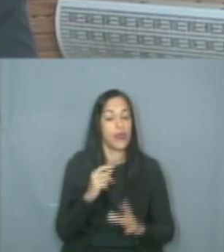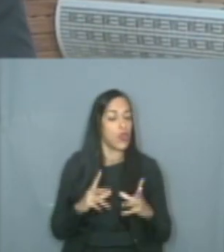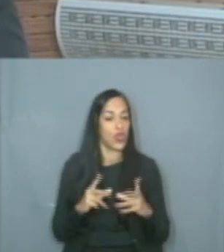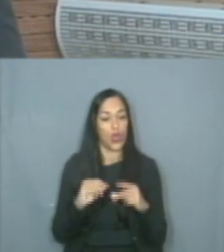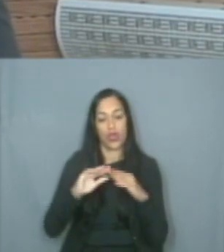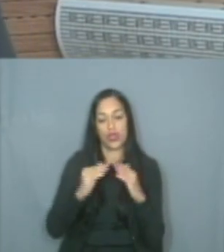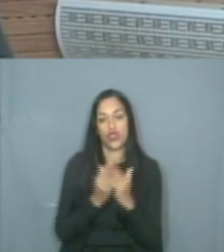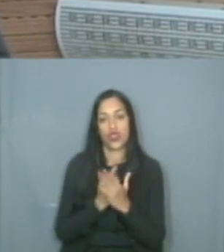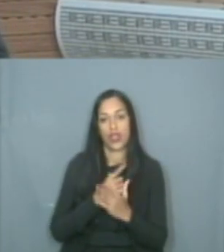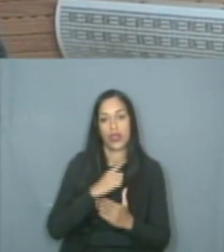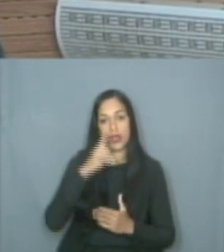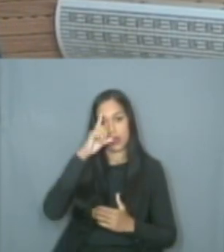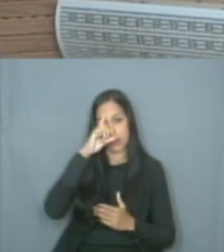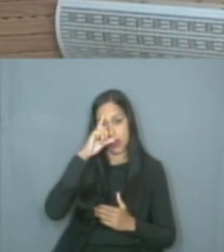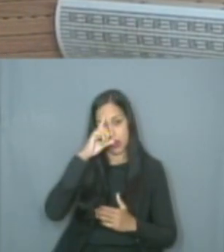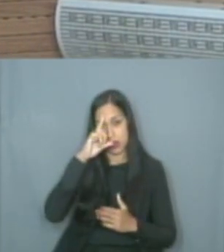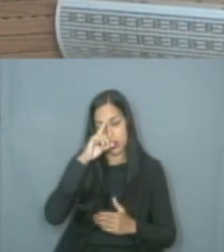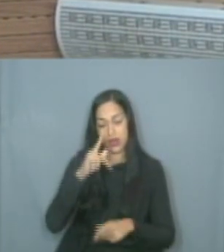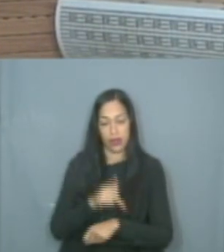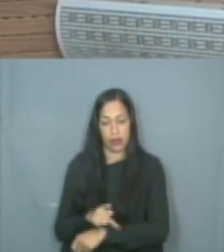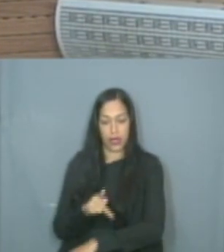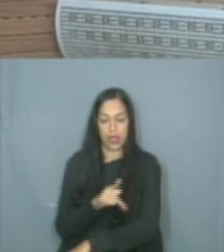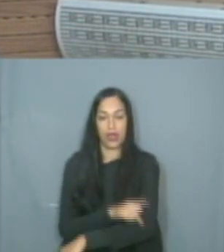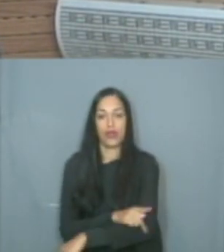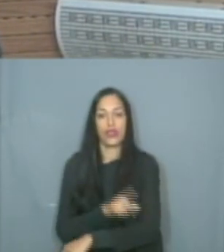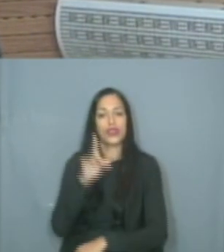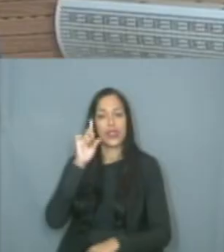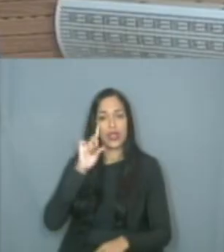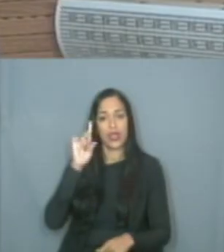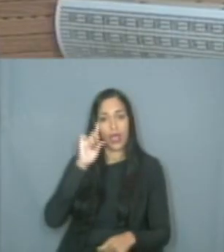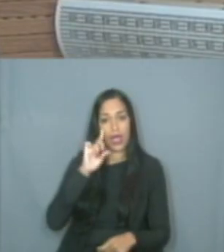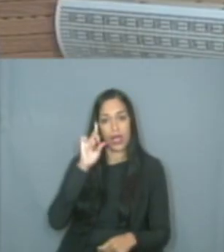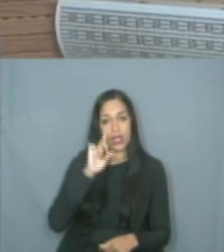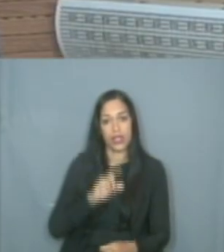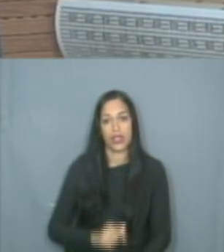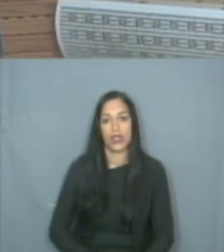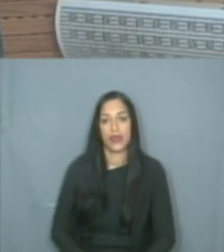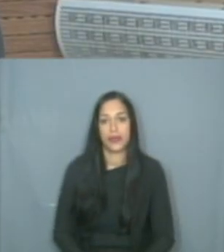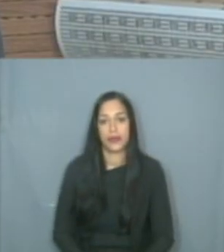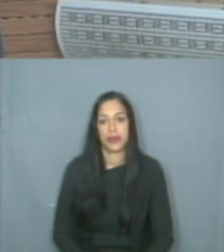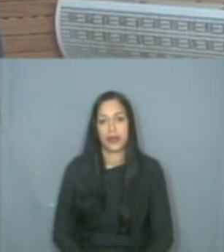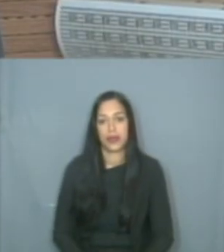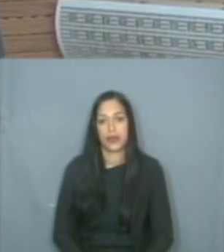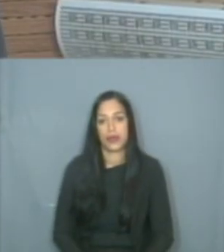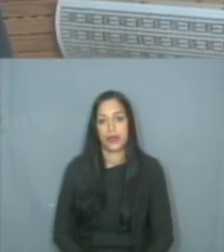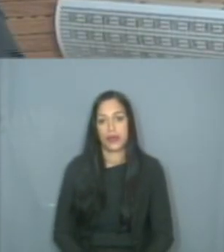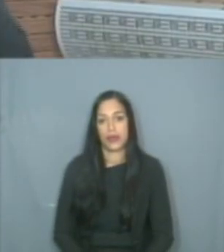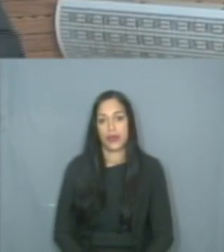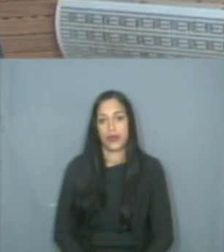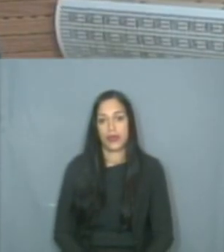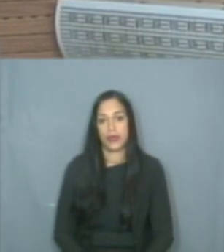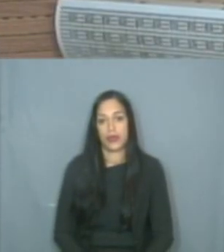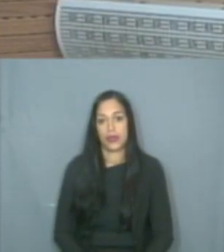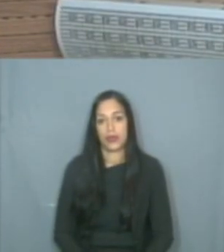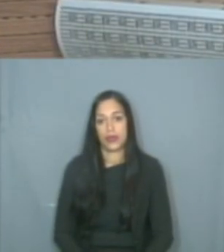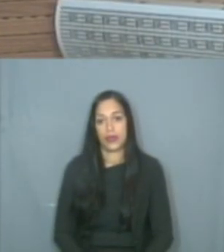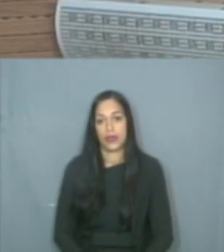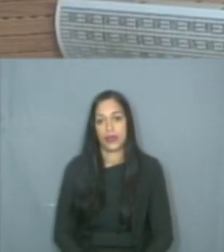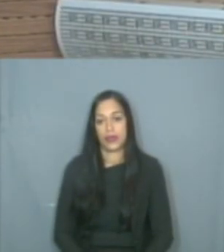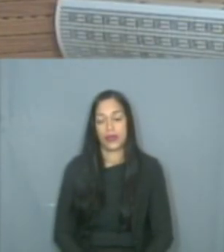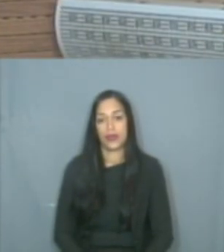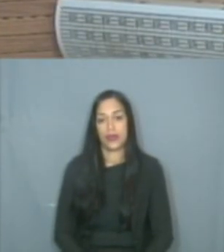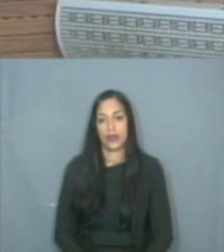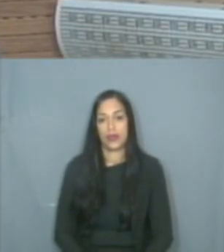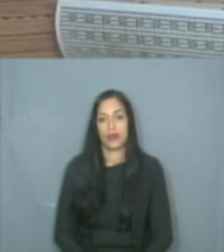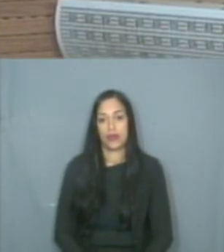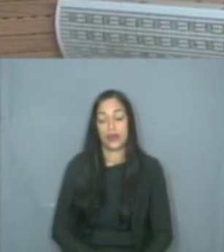uma rotina pedagógica diária, e nós, para estarmos dentro desse universo, sem sermos